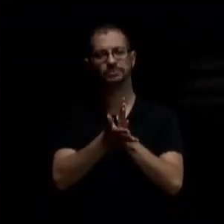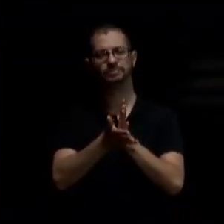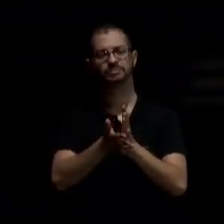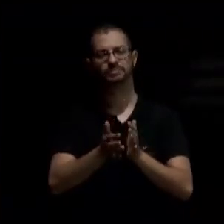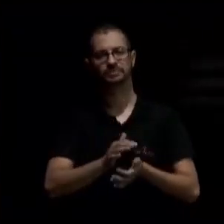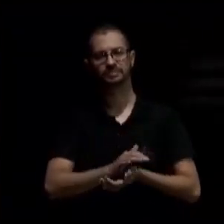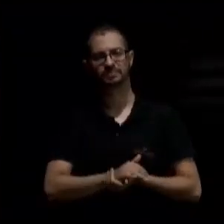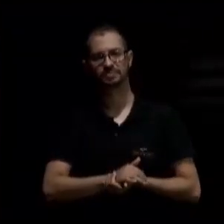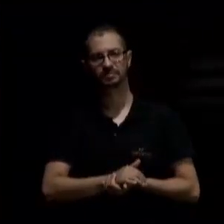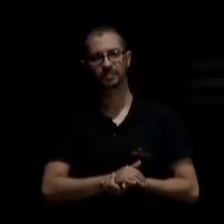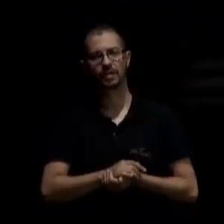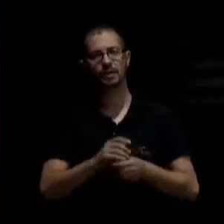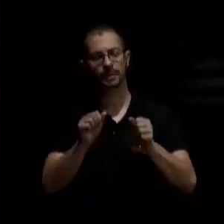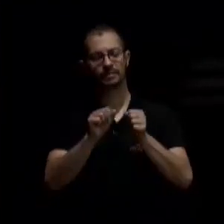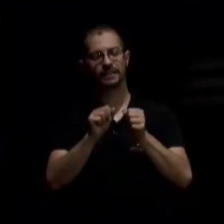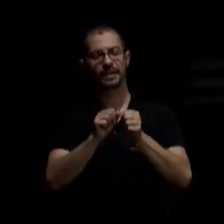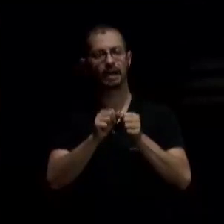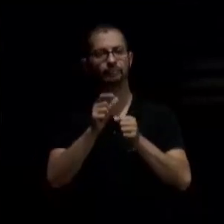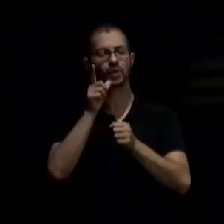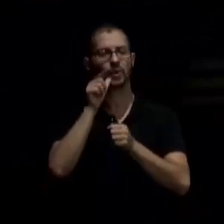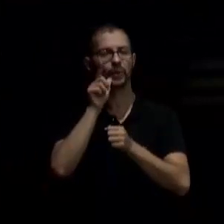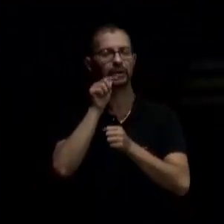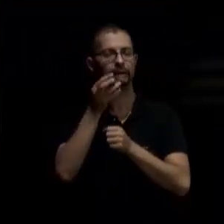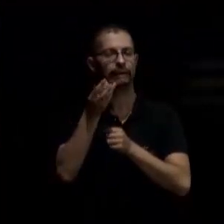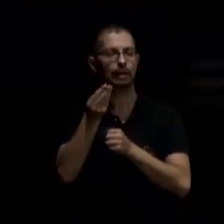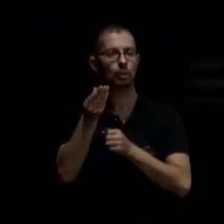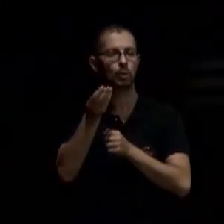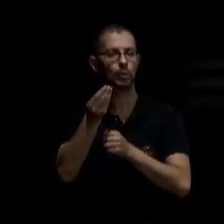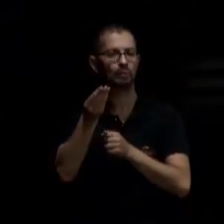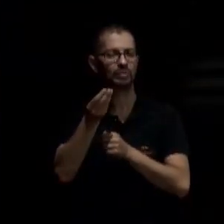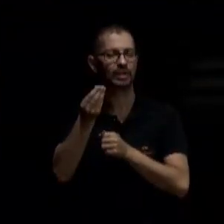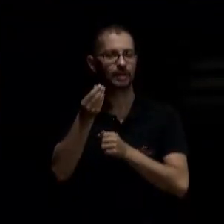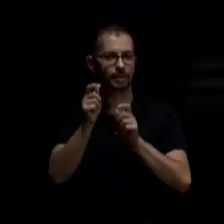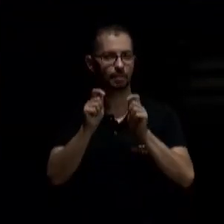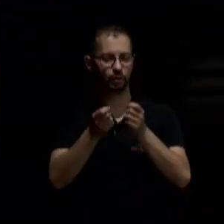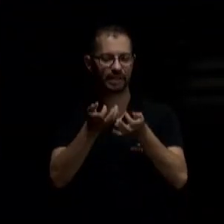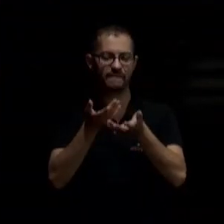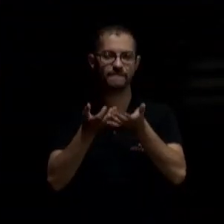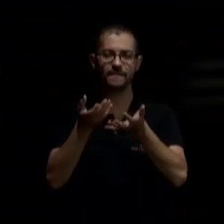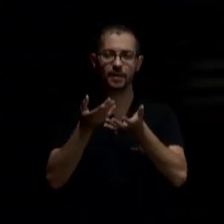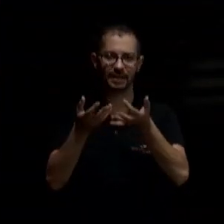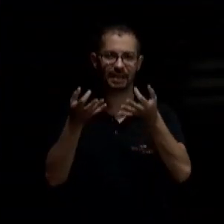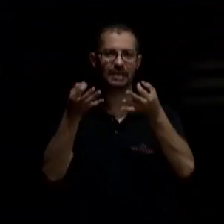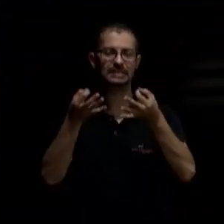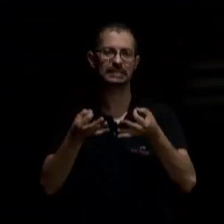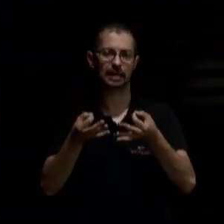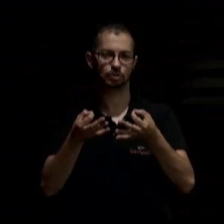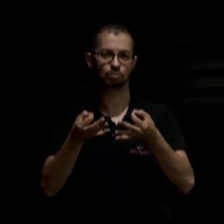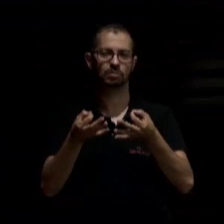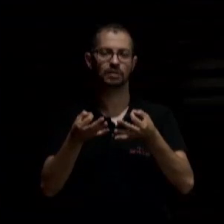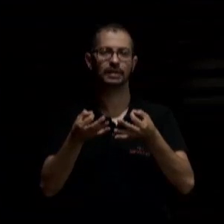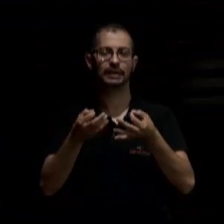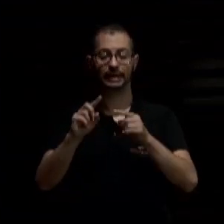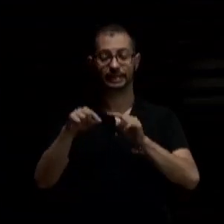individualidade para ficar o líquido, e aquele líquido poder fermentar na medida certa e ser o